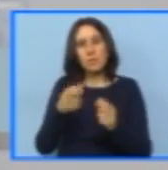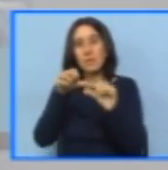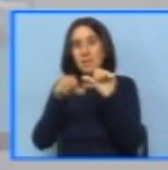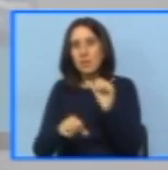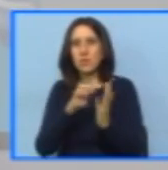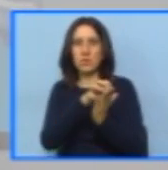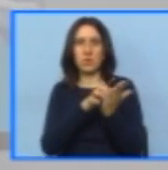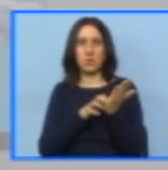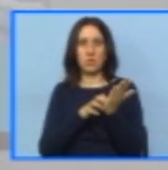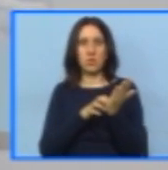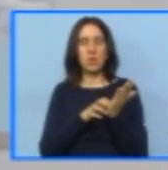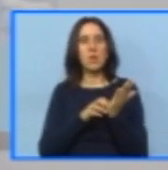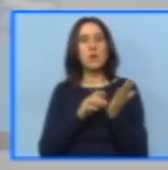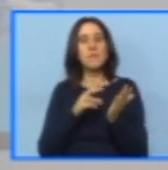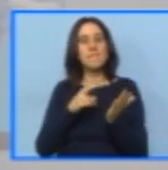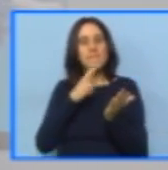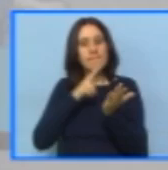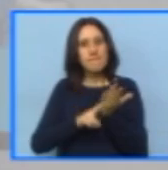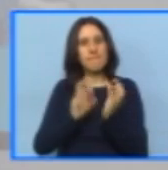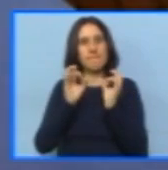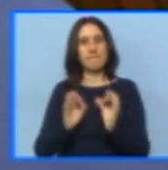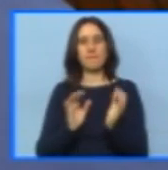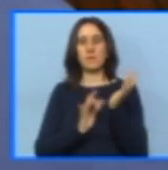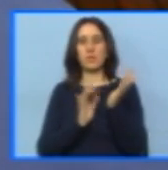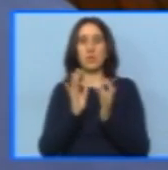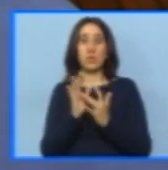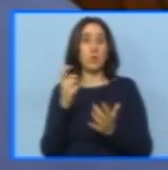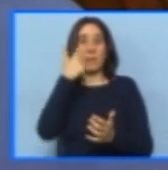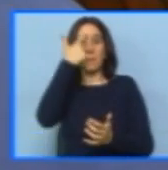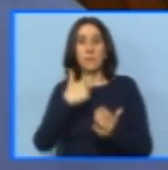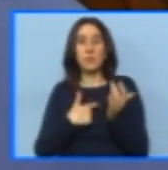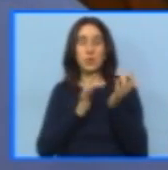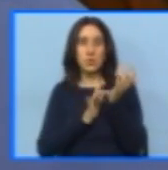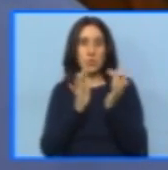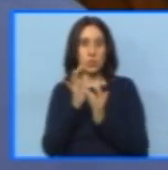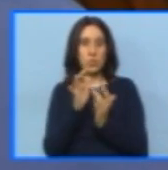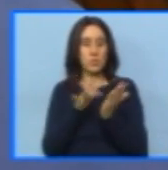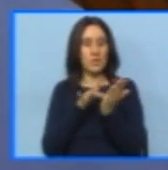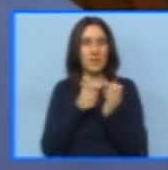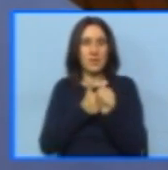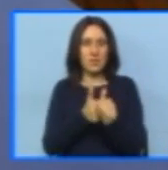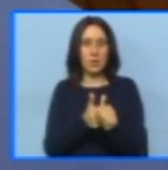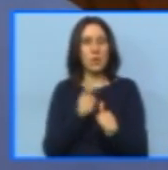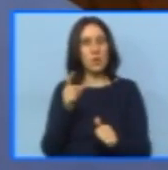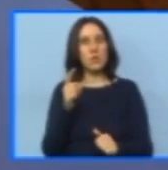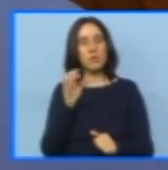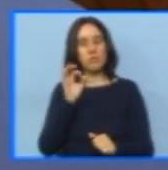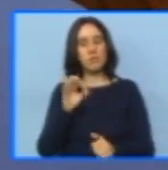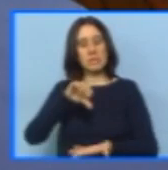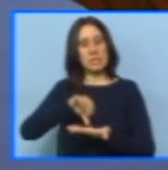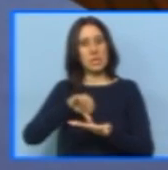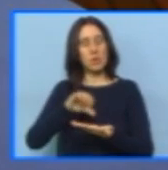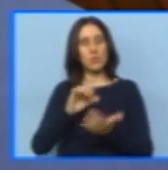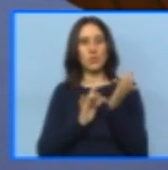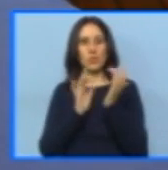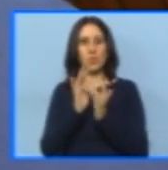Escrituras, em particular a figura de Jesus, ou a pessoa de Jesus e o seu Evangelho. Jesus no centro. Já o Papa